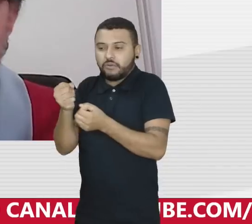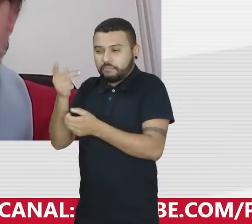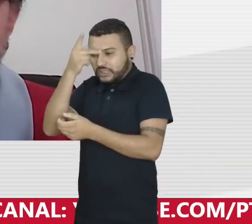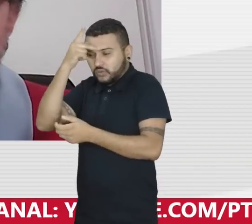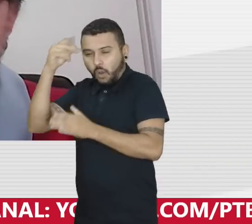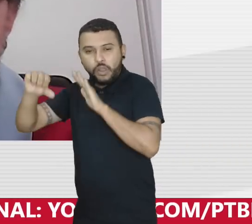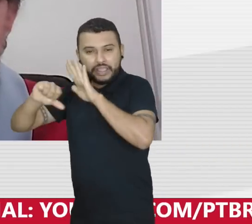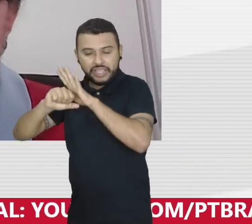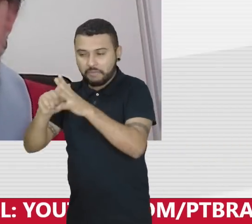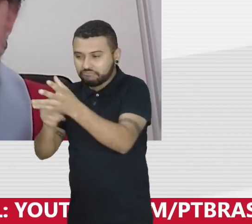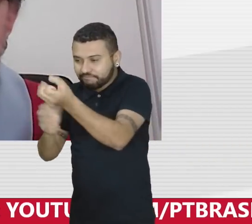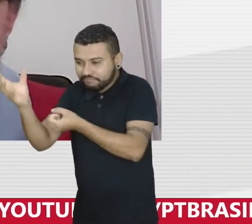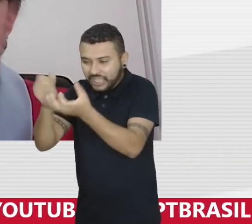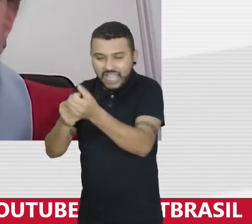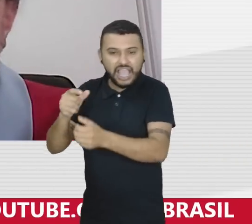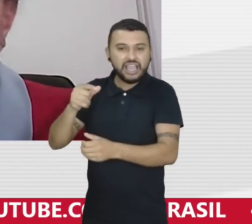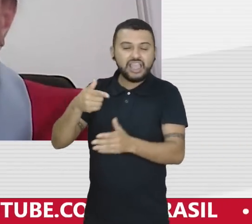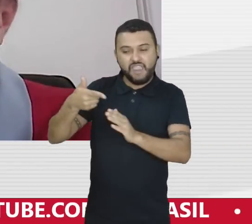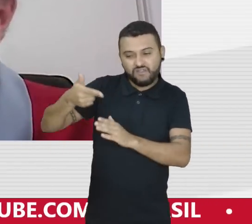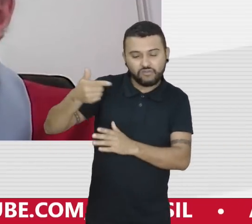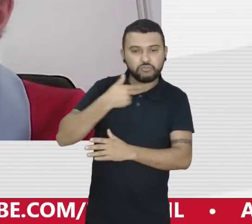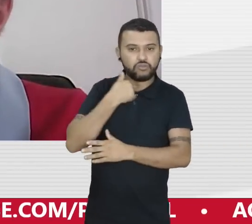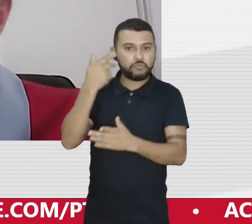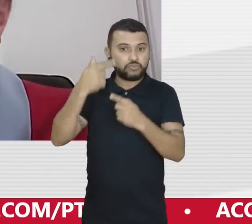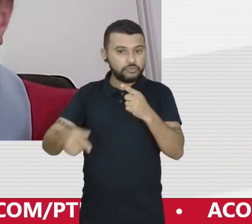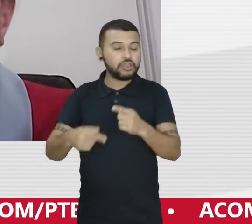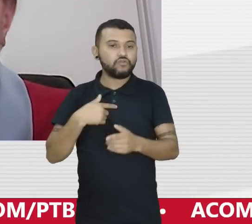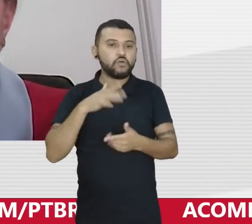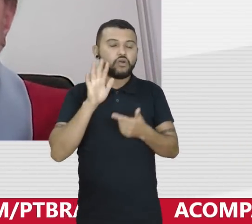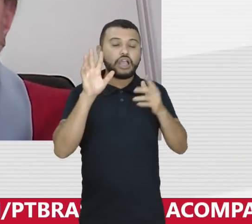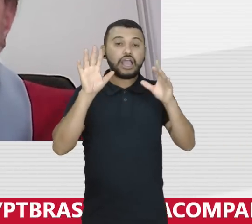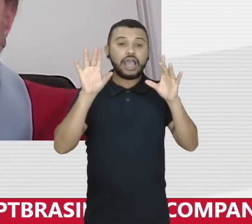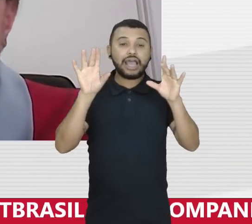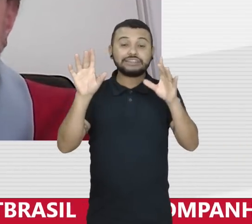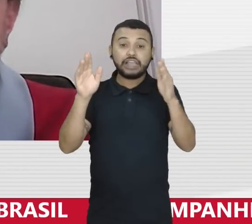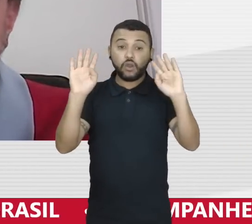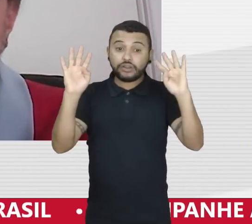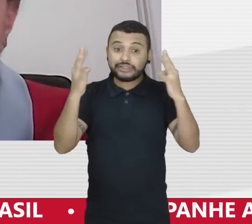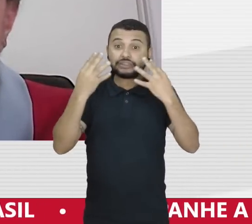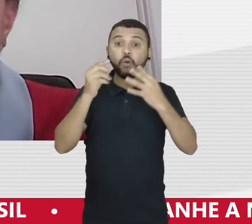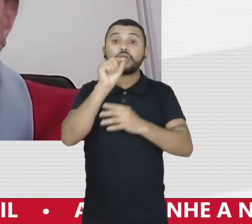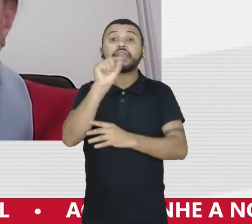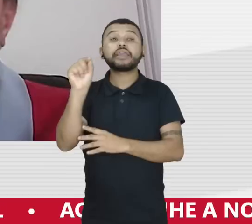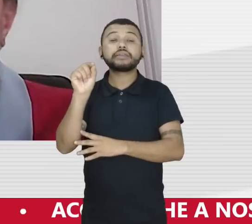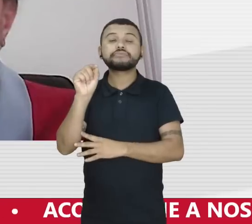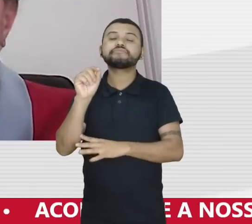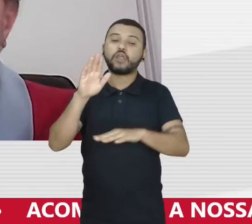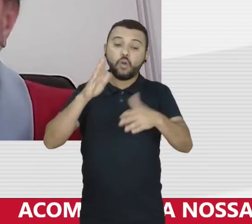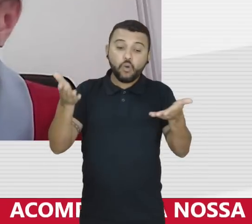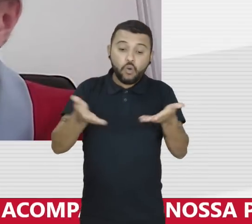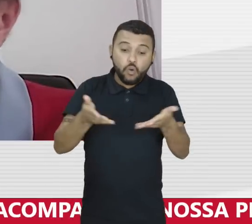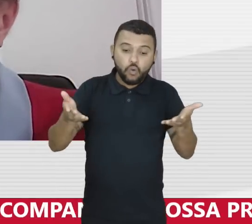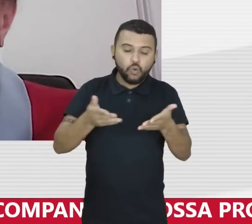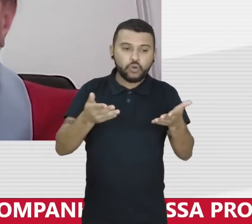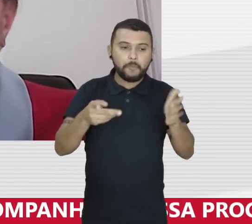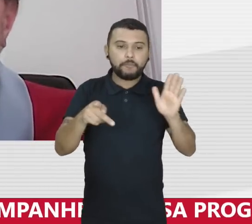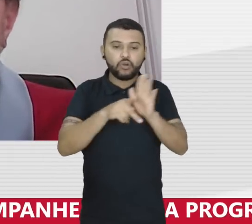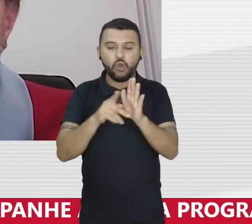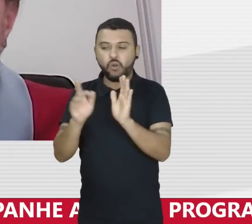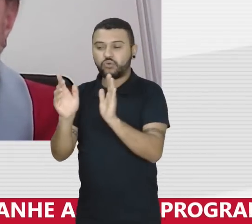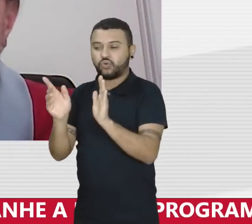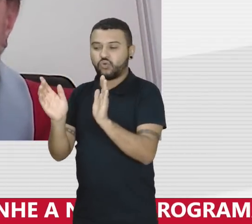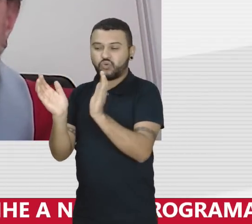brasileira, né? Devo chamar a atenção para o fato também de que hoje, nesse modelo neoliberal que